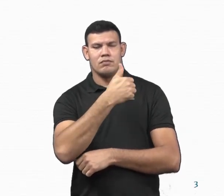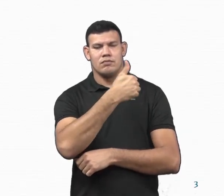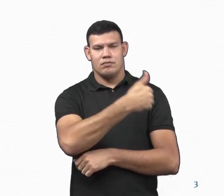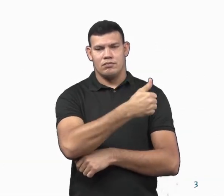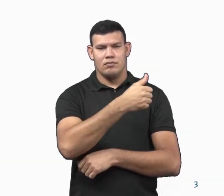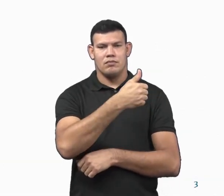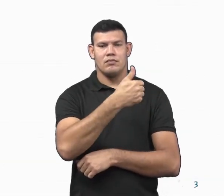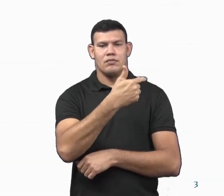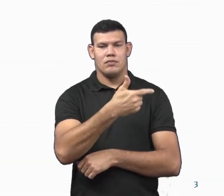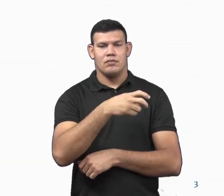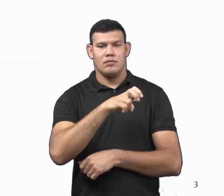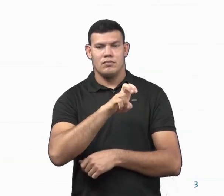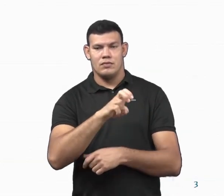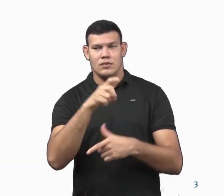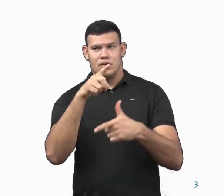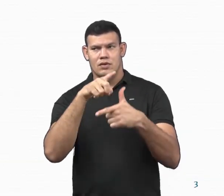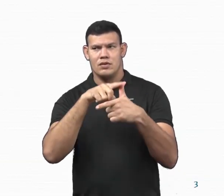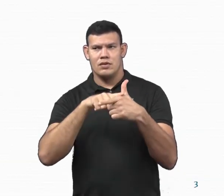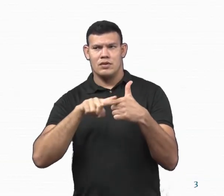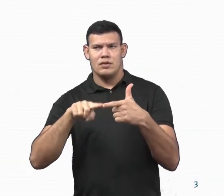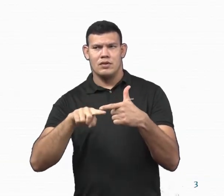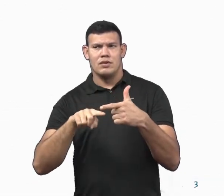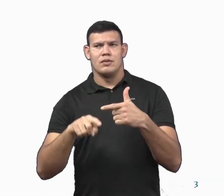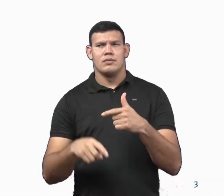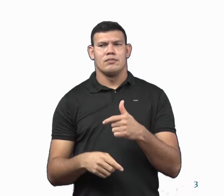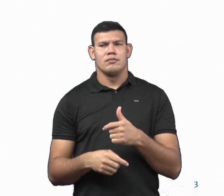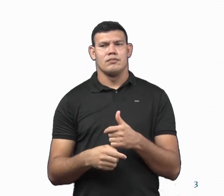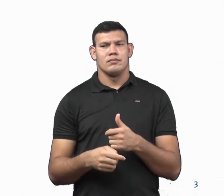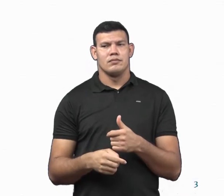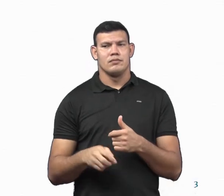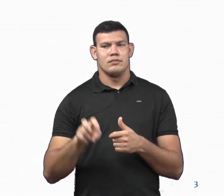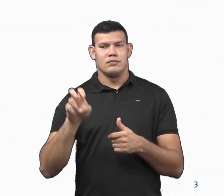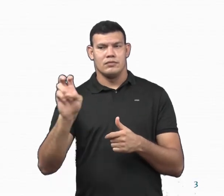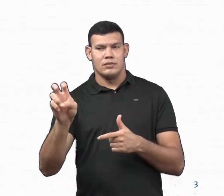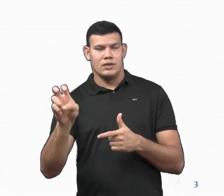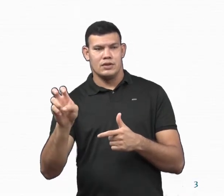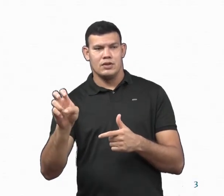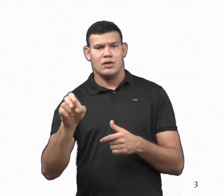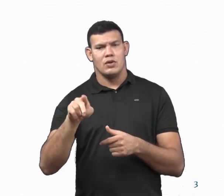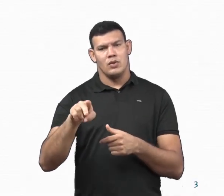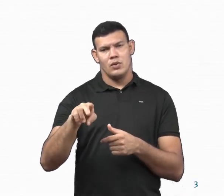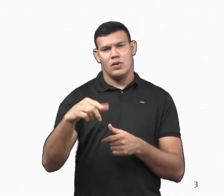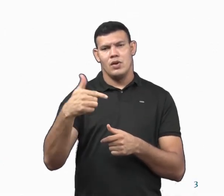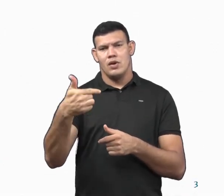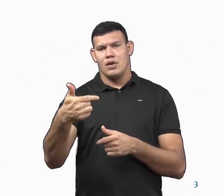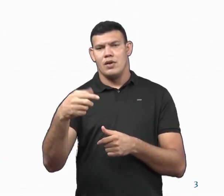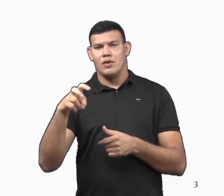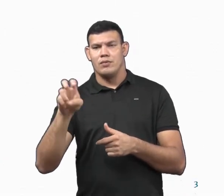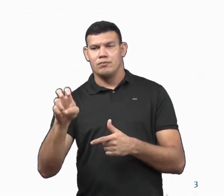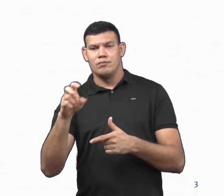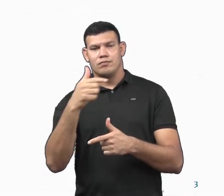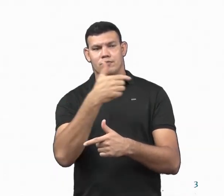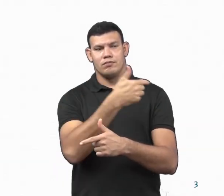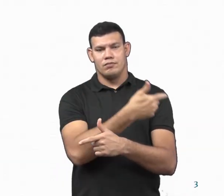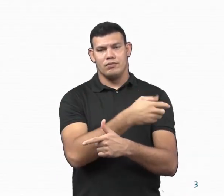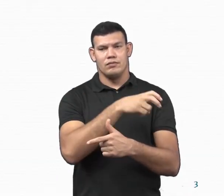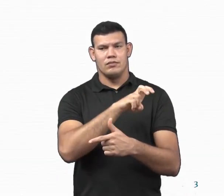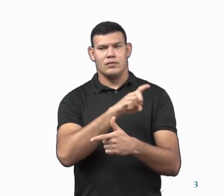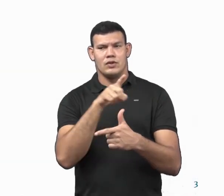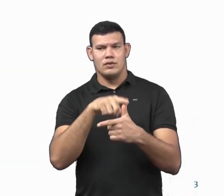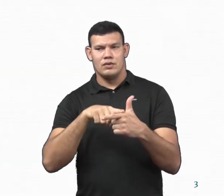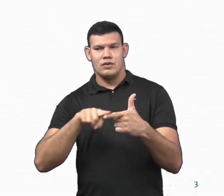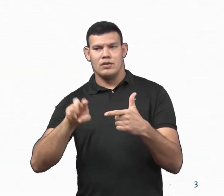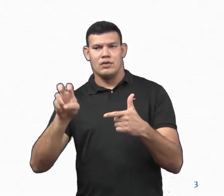dividido para 5 é 5. E 5 dividido para 5 é 1. Agora, eu vou juntar esses que eu